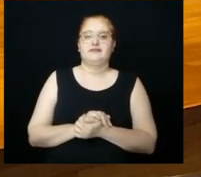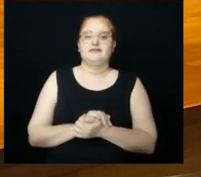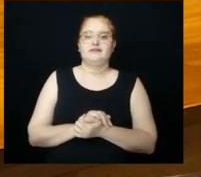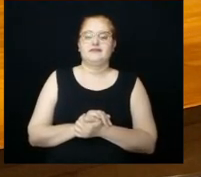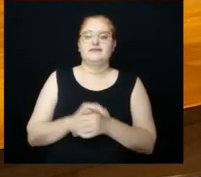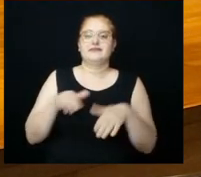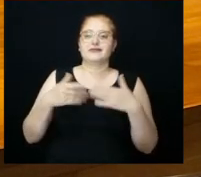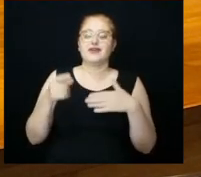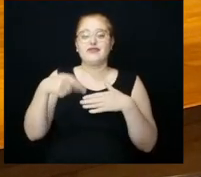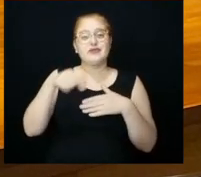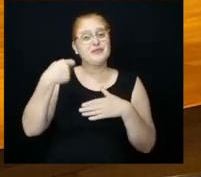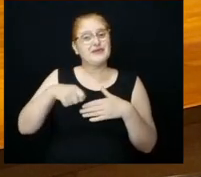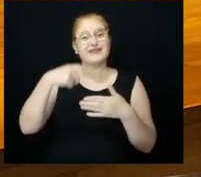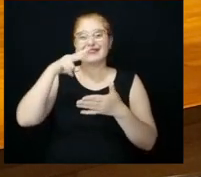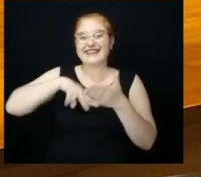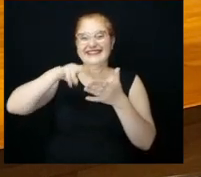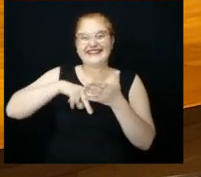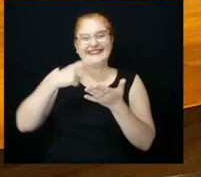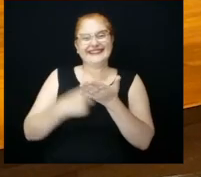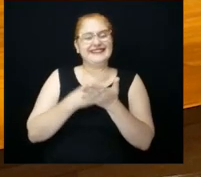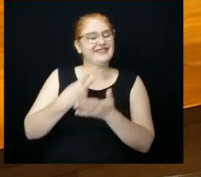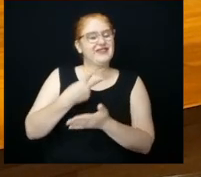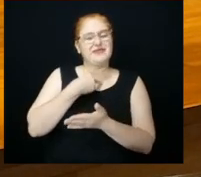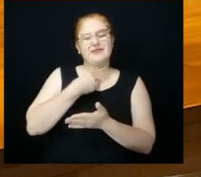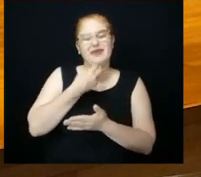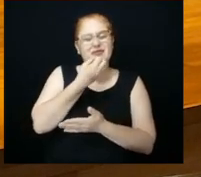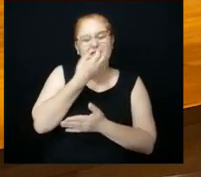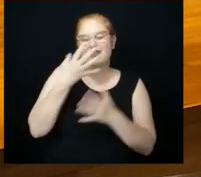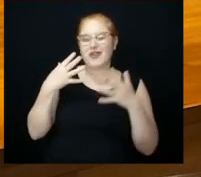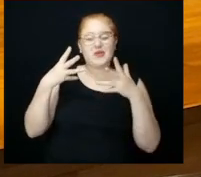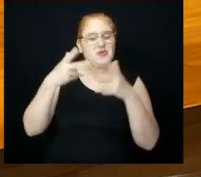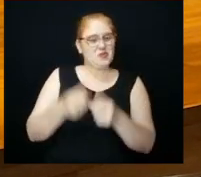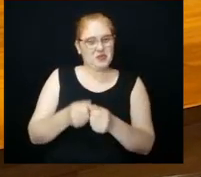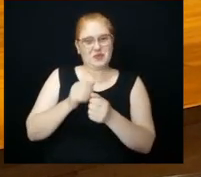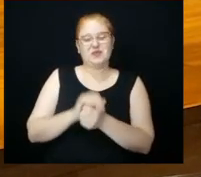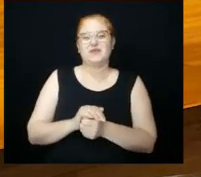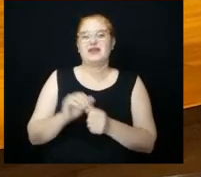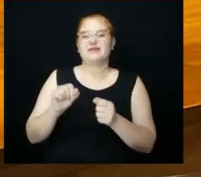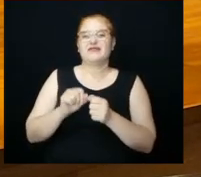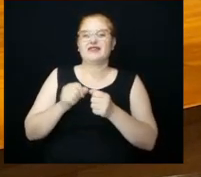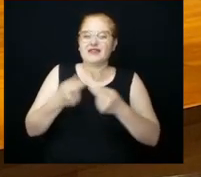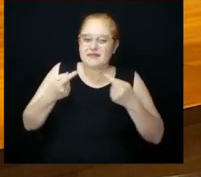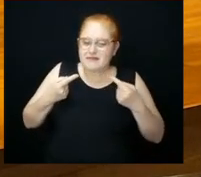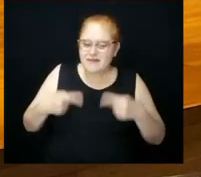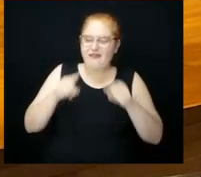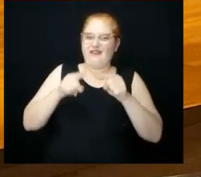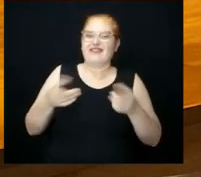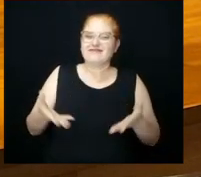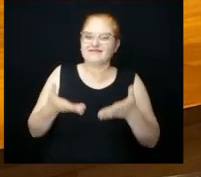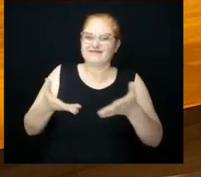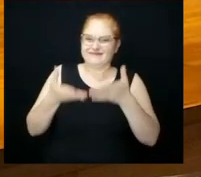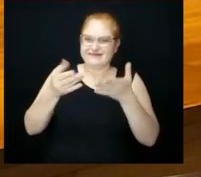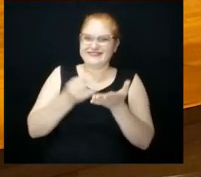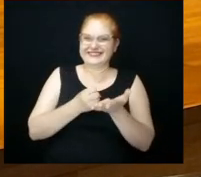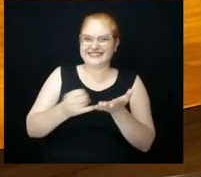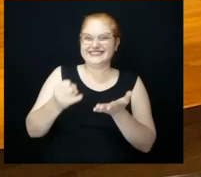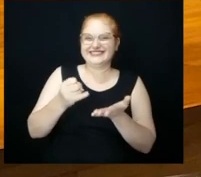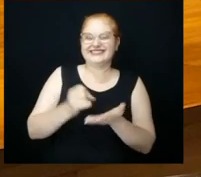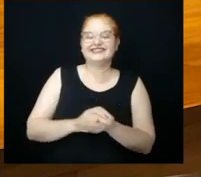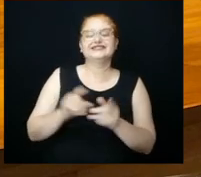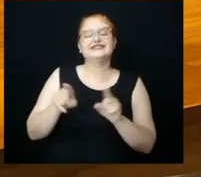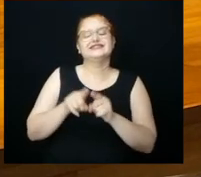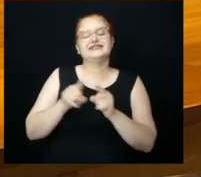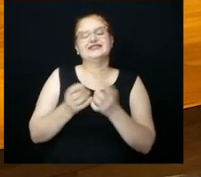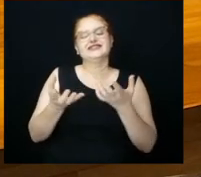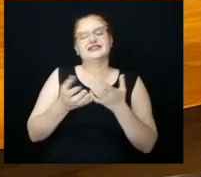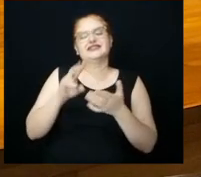E aí vocês vão ter que ler o livro, não posso contar todo, né? É só para fazer essa primeira introdução. Também